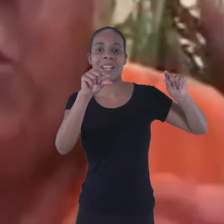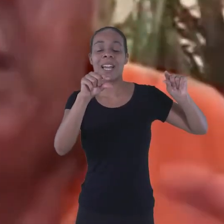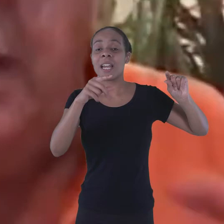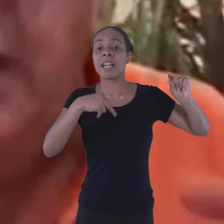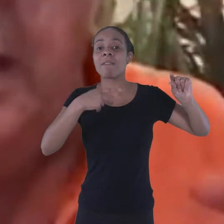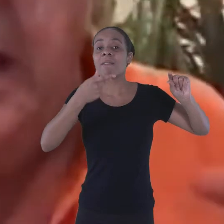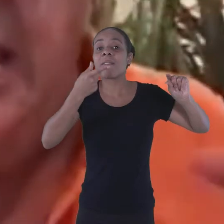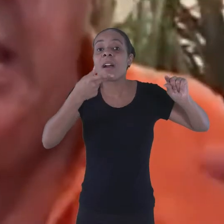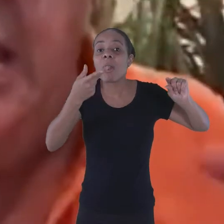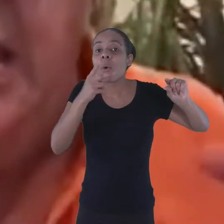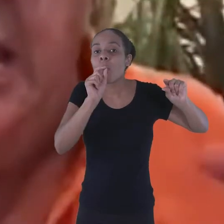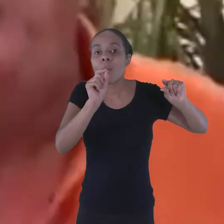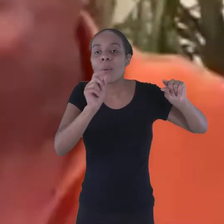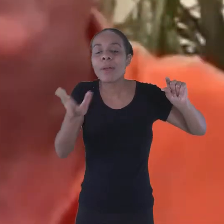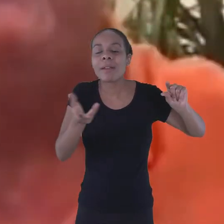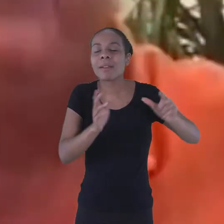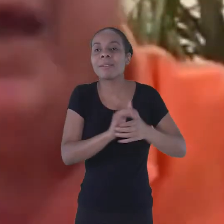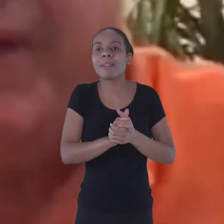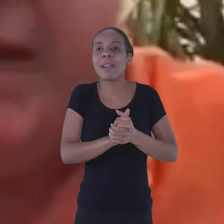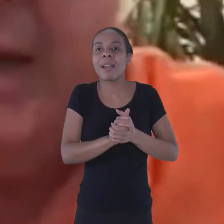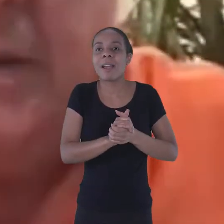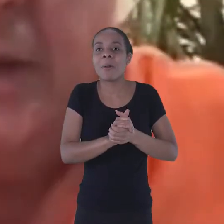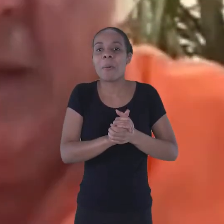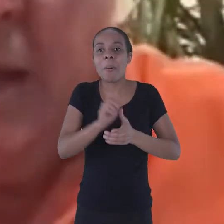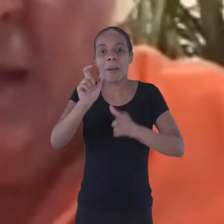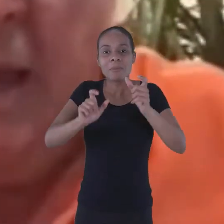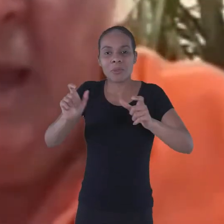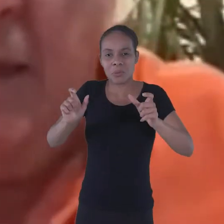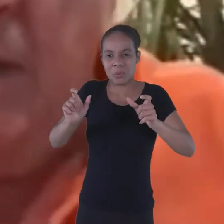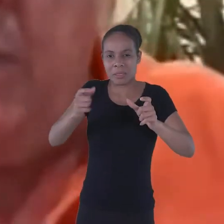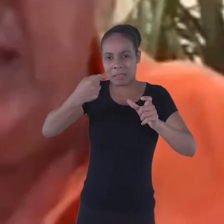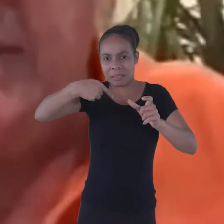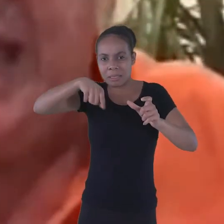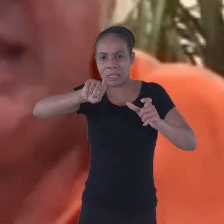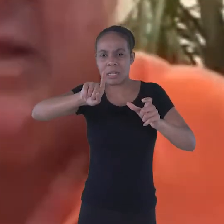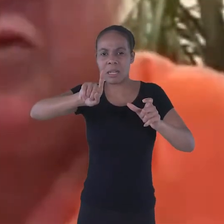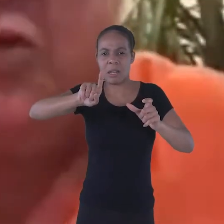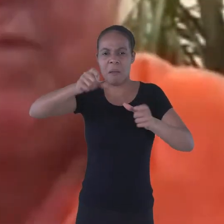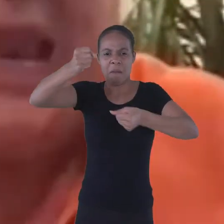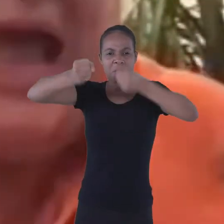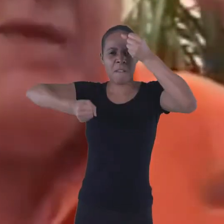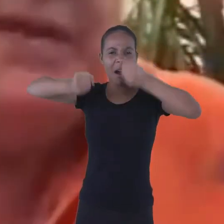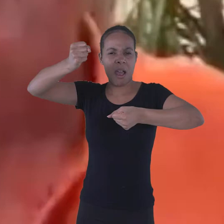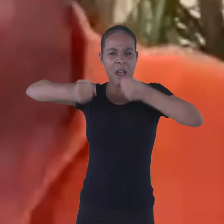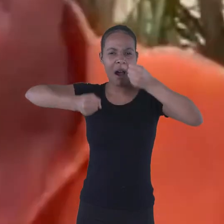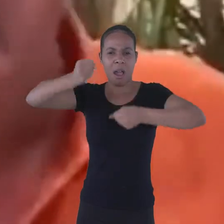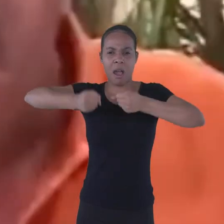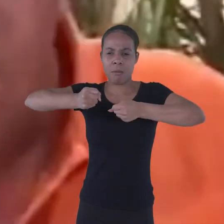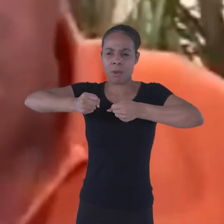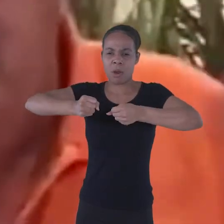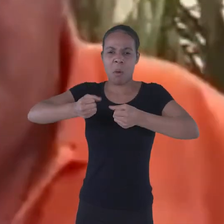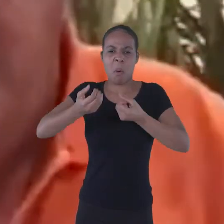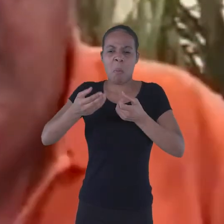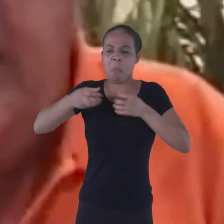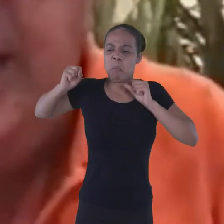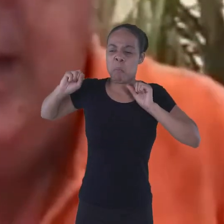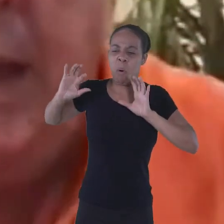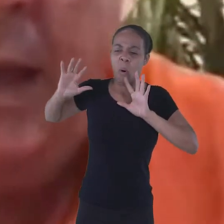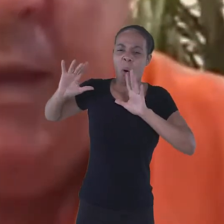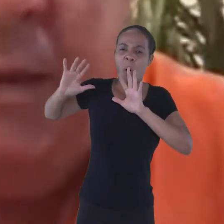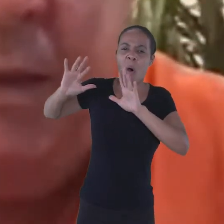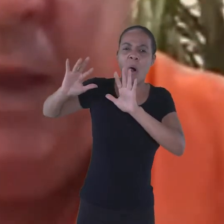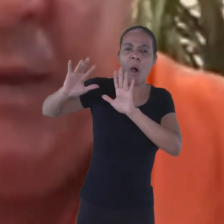a boca e ia para a porta das fábricas, na saída dos operários, e apareciam,